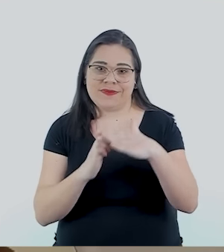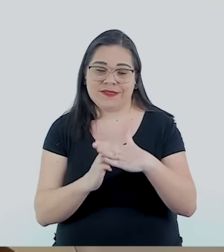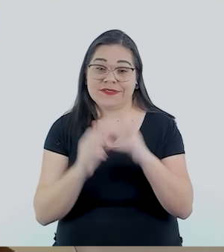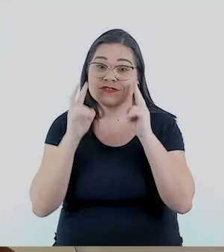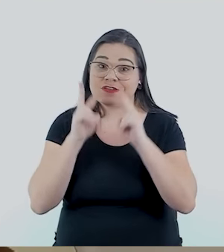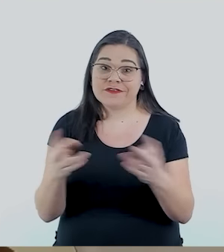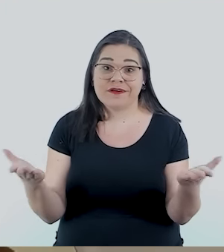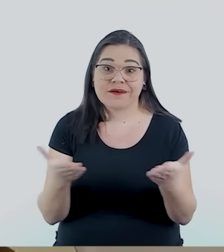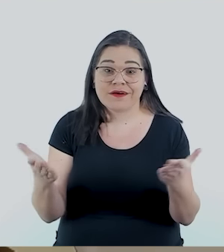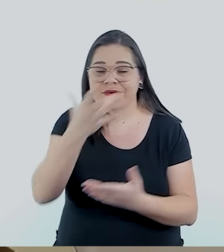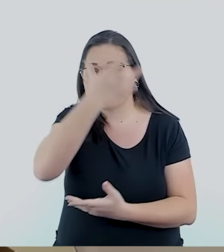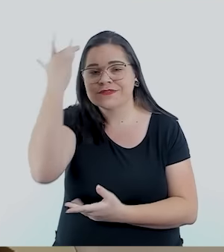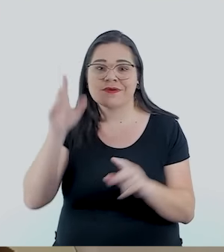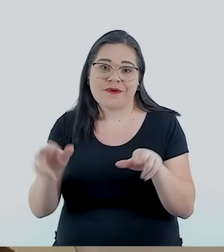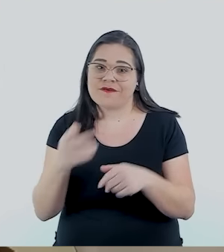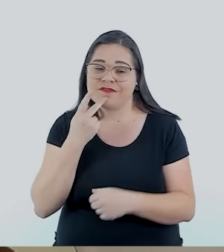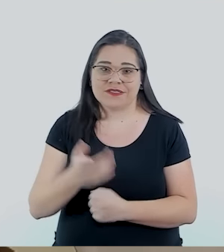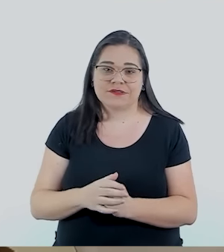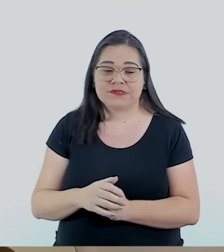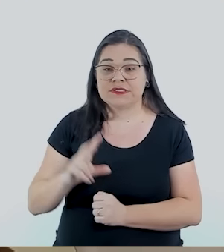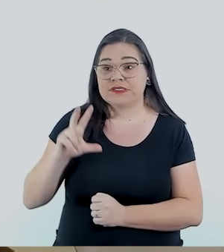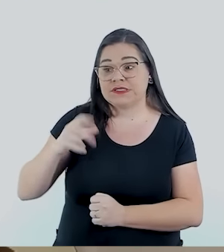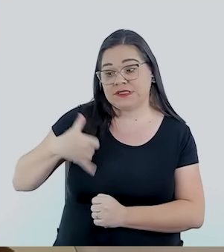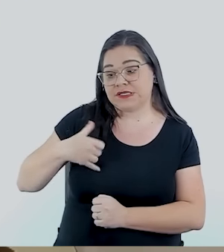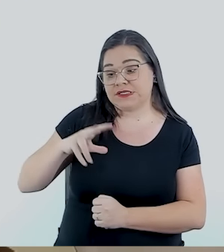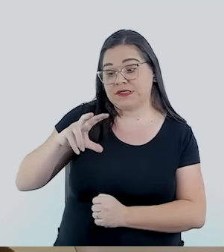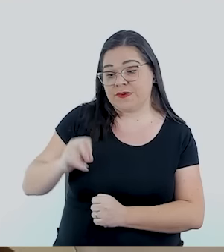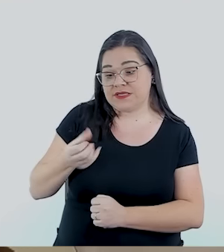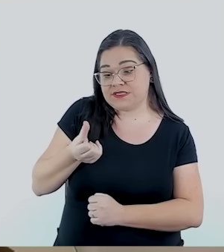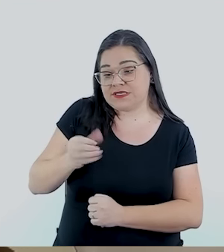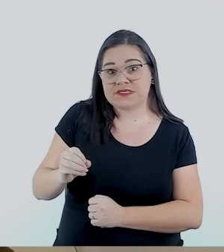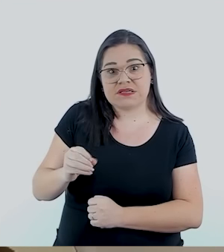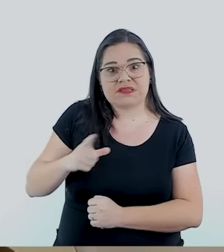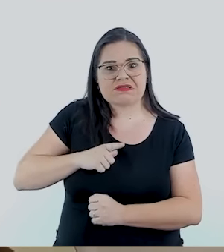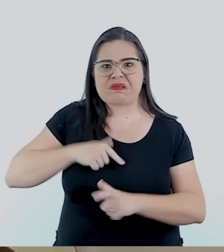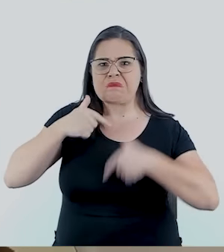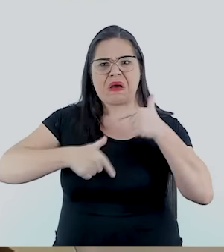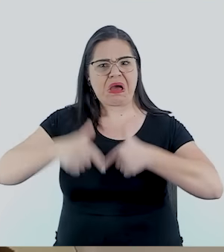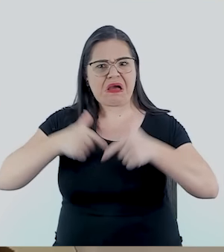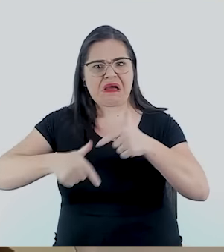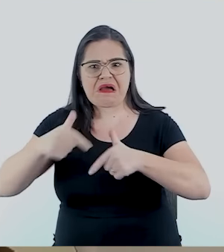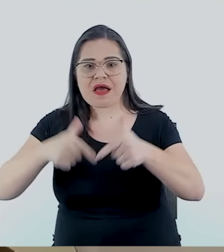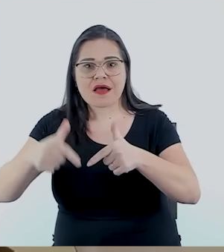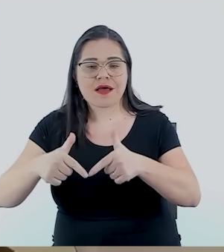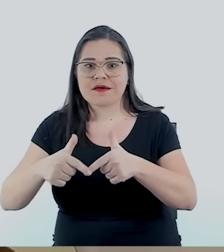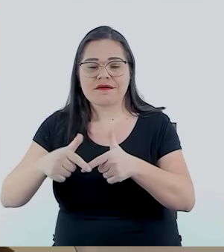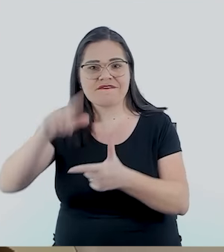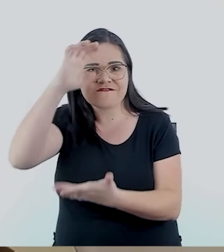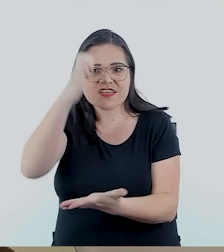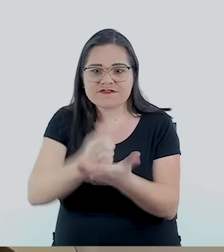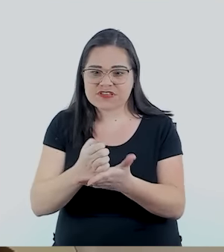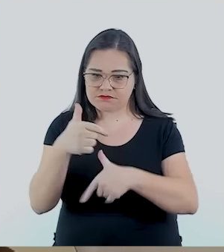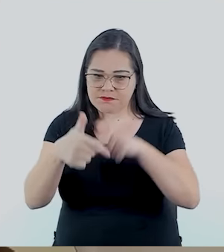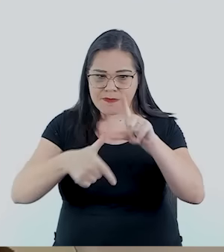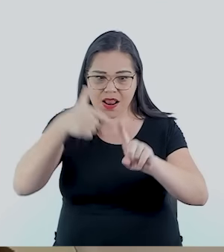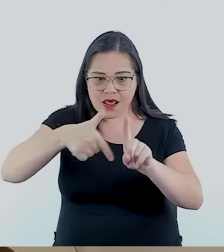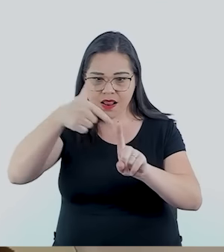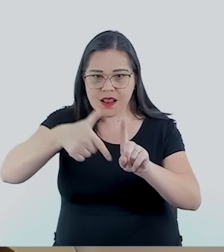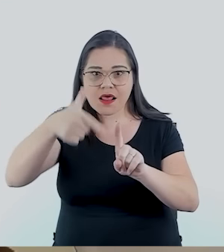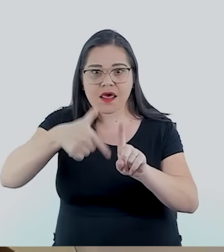agora pessoas como Moris estava falando 50 60 anos que estão no pico da sua eh efetividade e